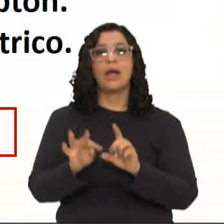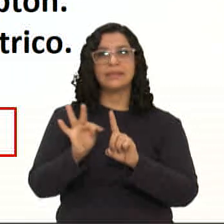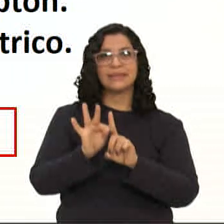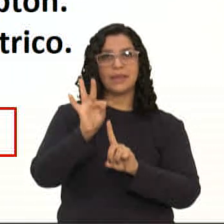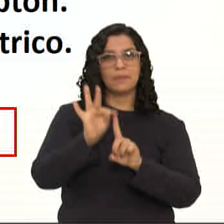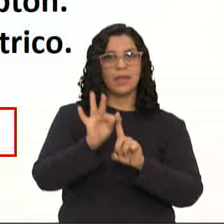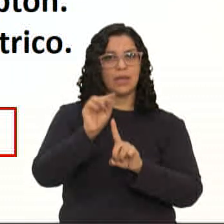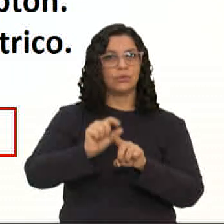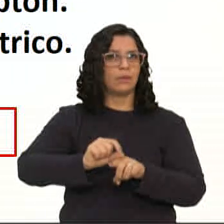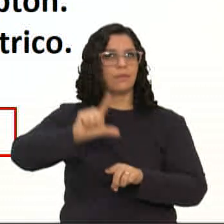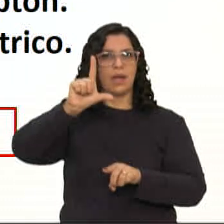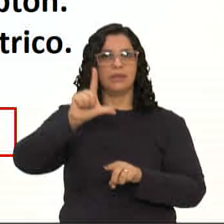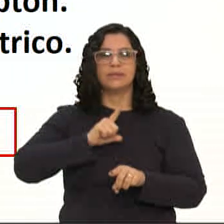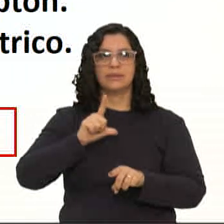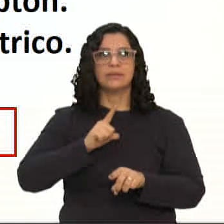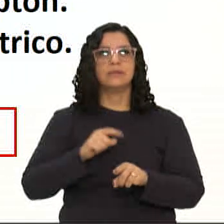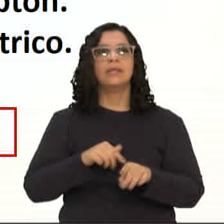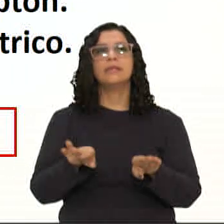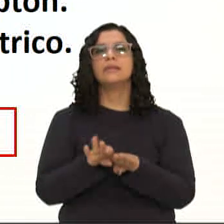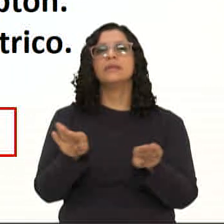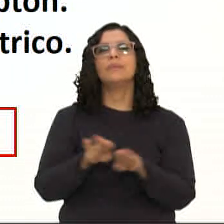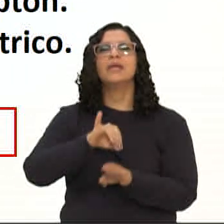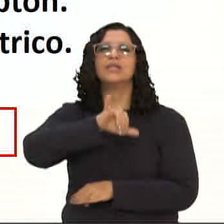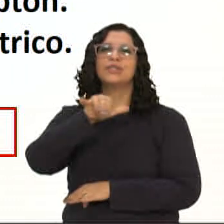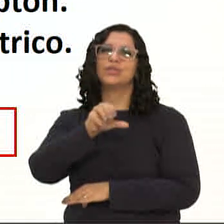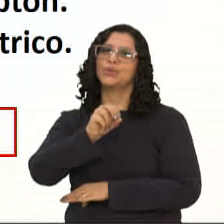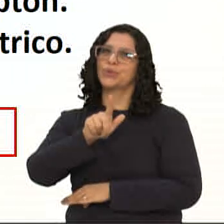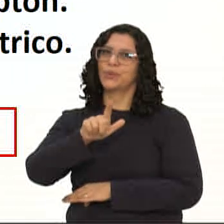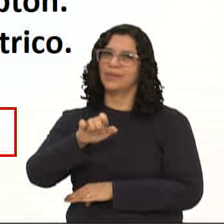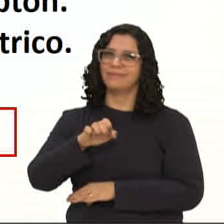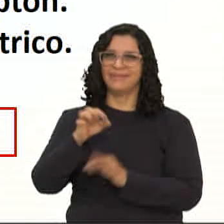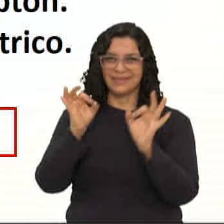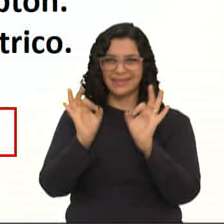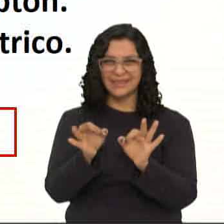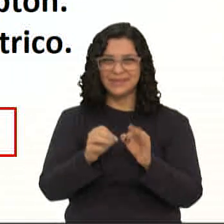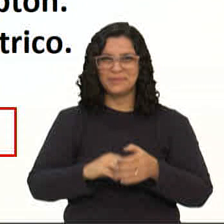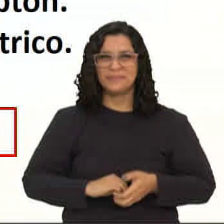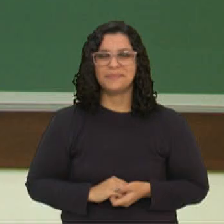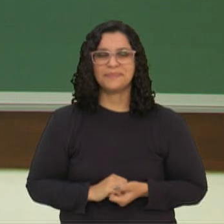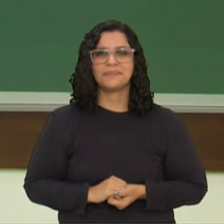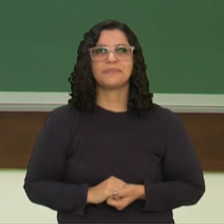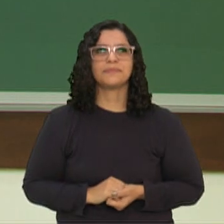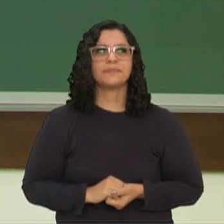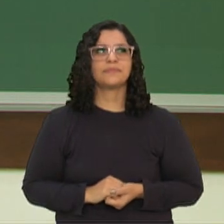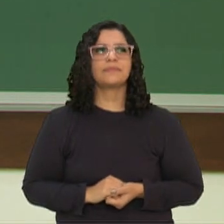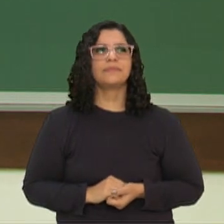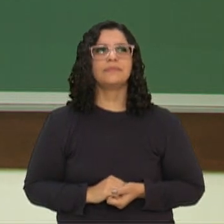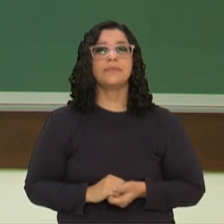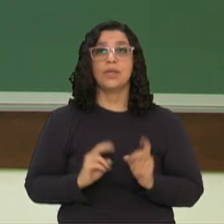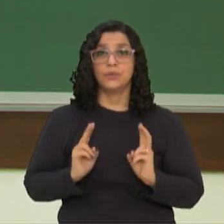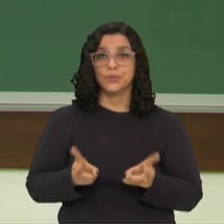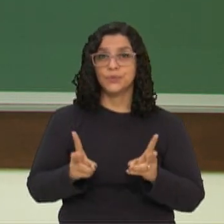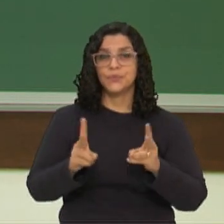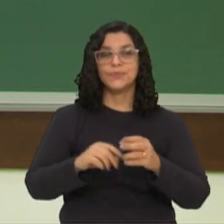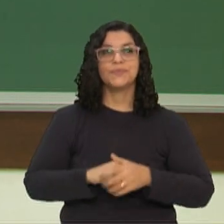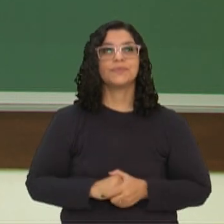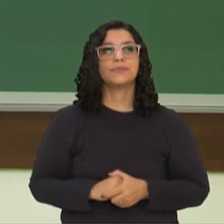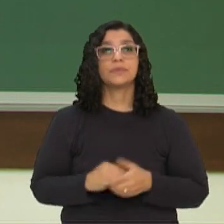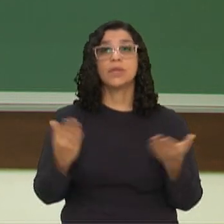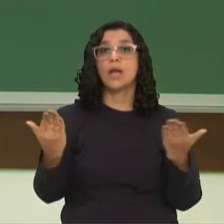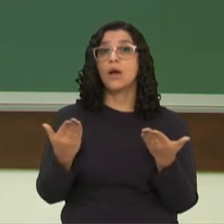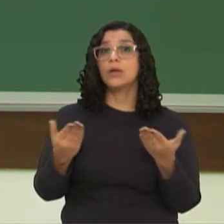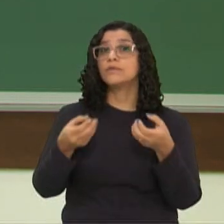aumento na temperatura, e o fenômeno é o efeito Joule. Então, dando sequência, nós